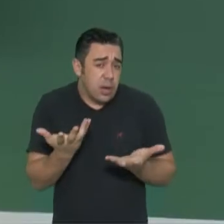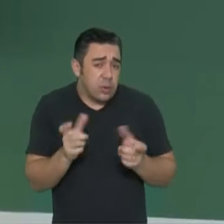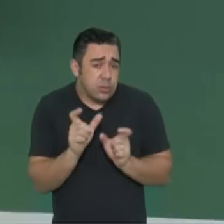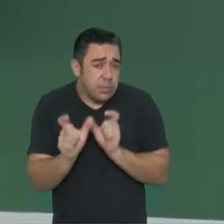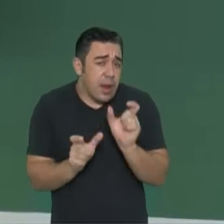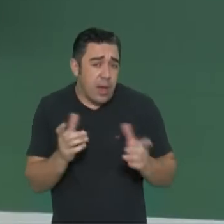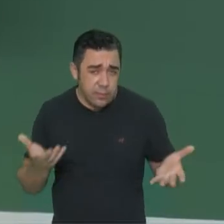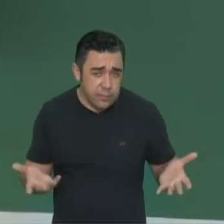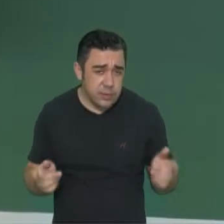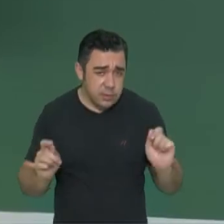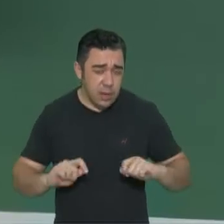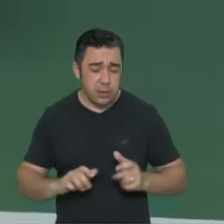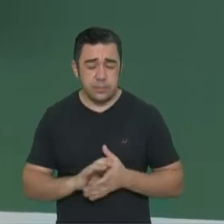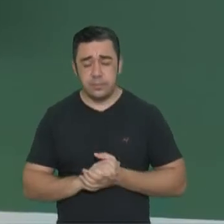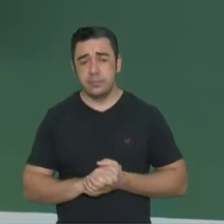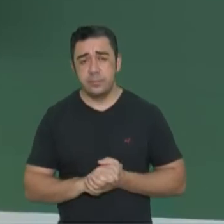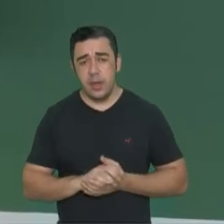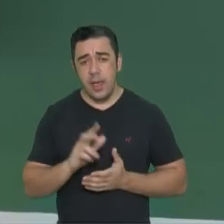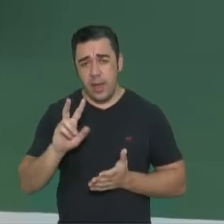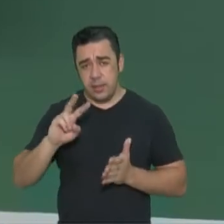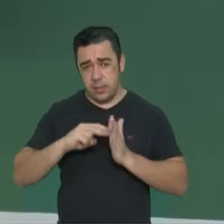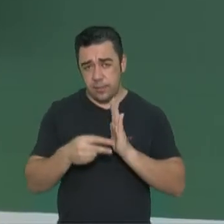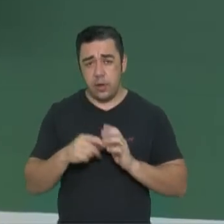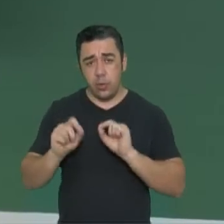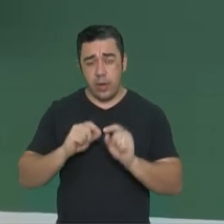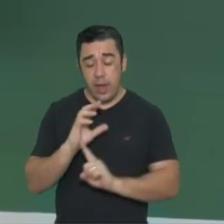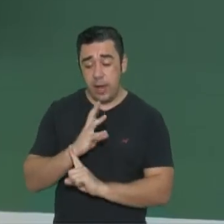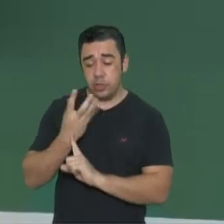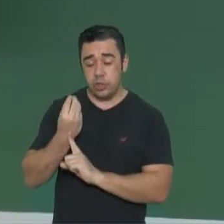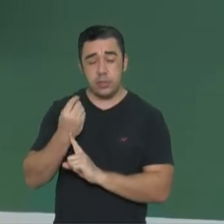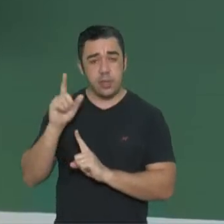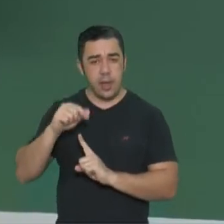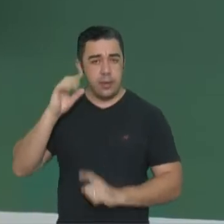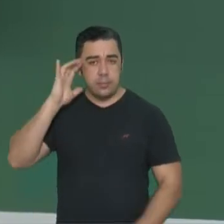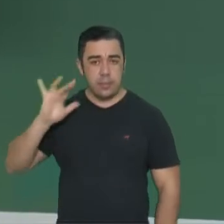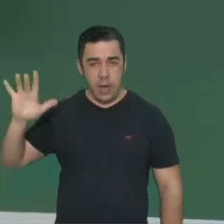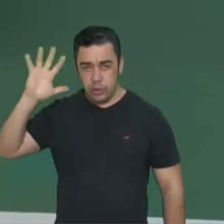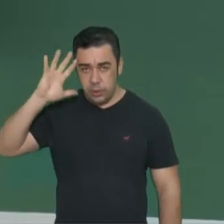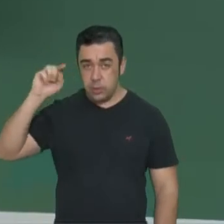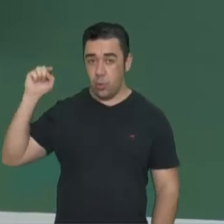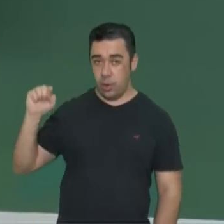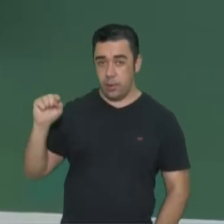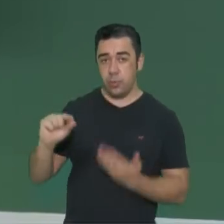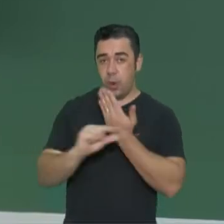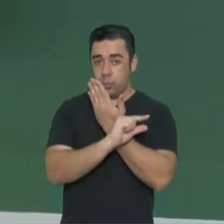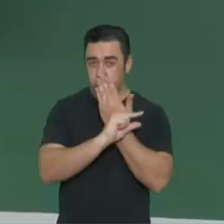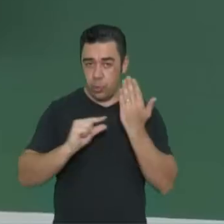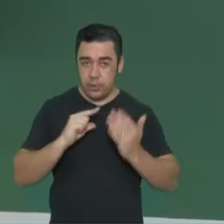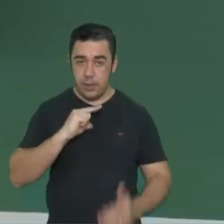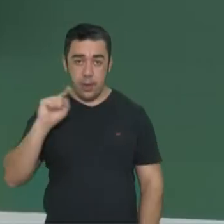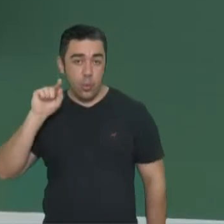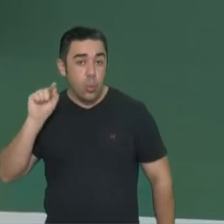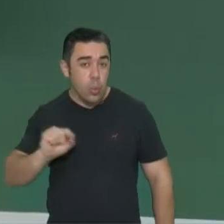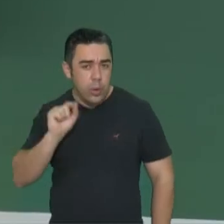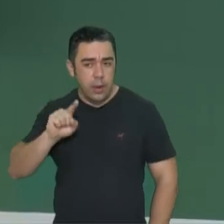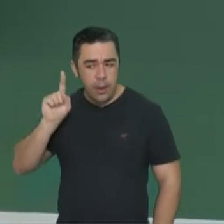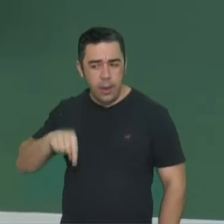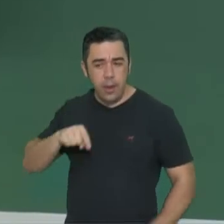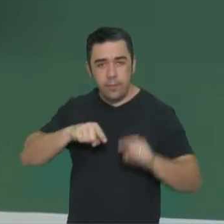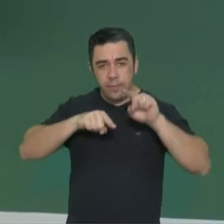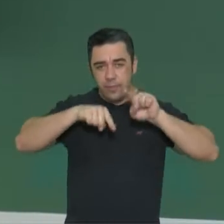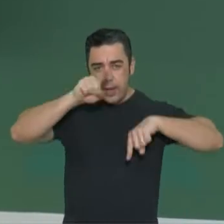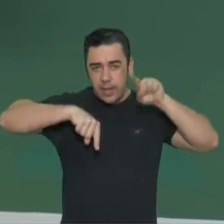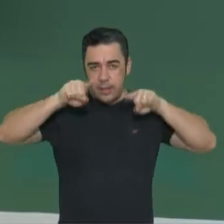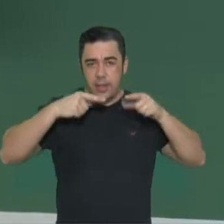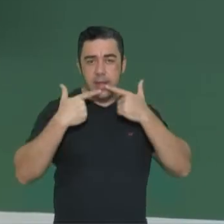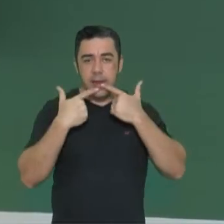está tratando, né? É a recriação artística de uma representação imaginária que o autor tem do que seja a variedade linguística